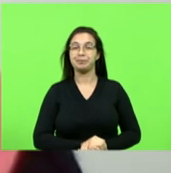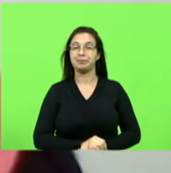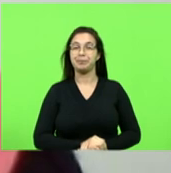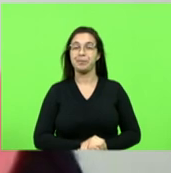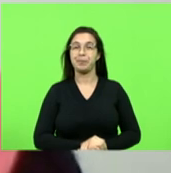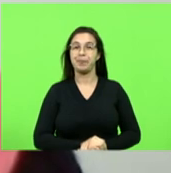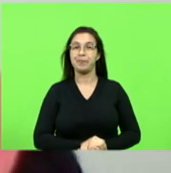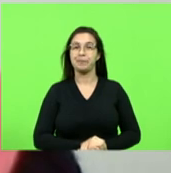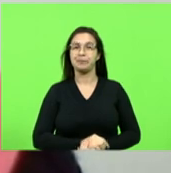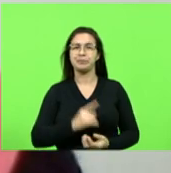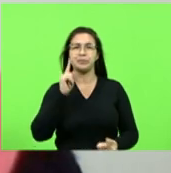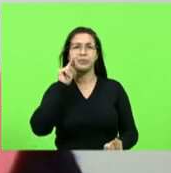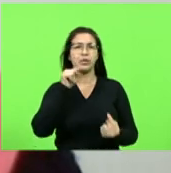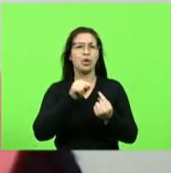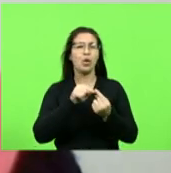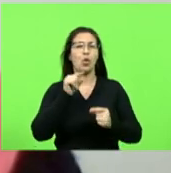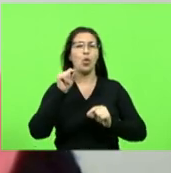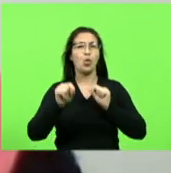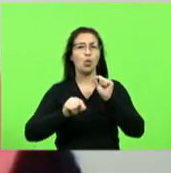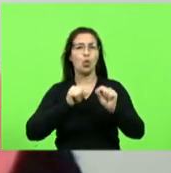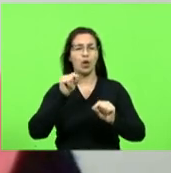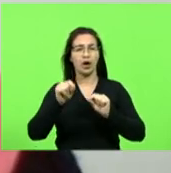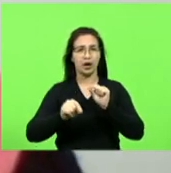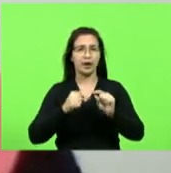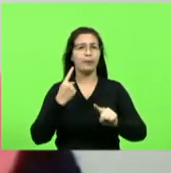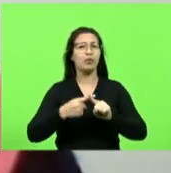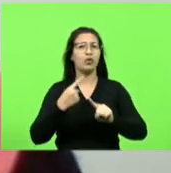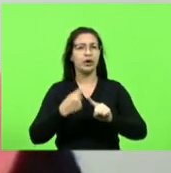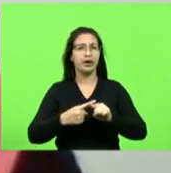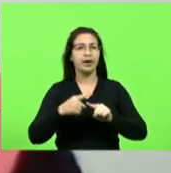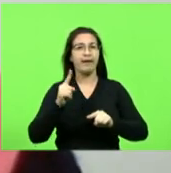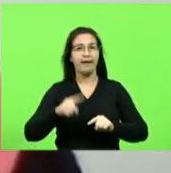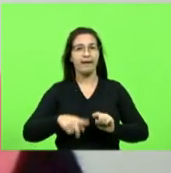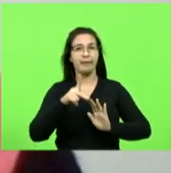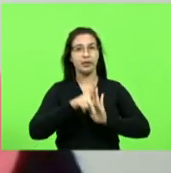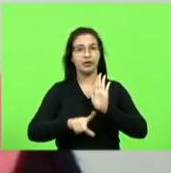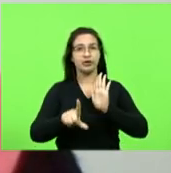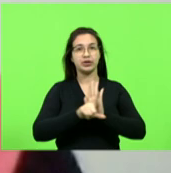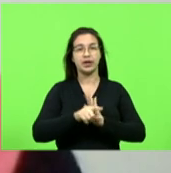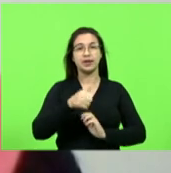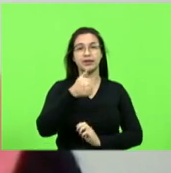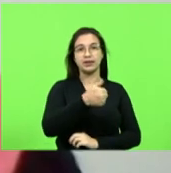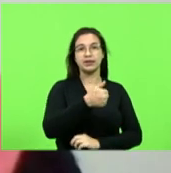O objetivo da audiência pública é tratar do projeto de lei